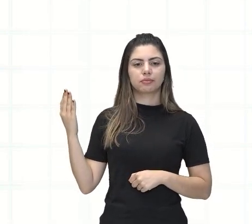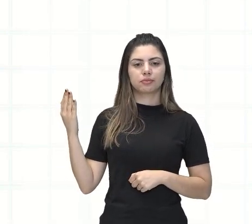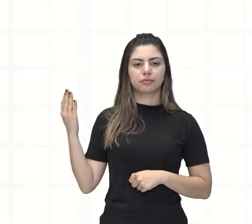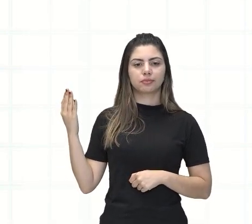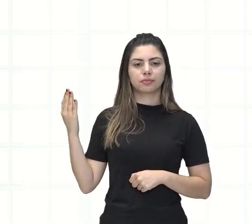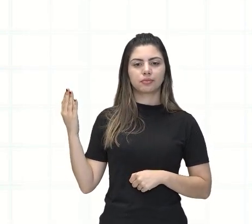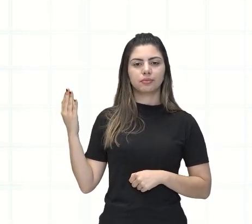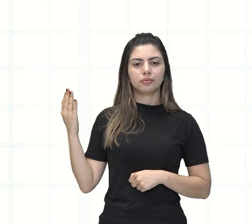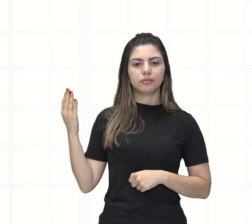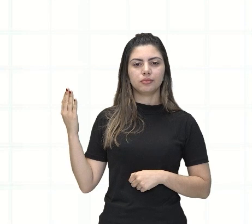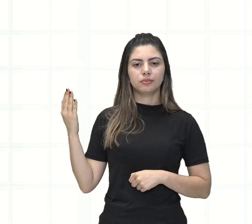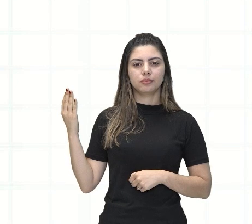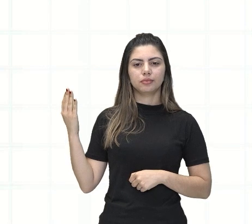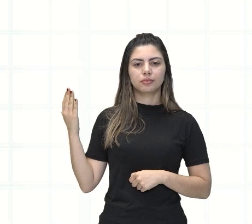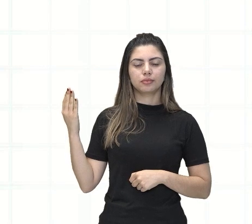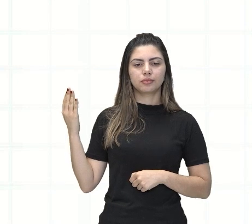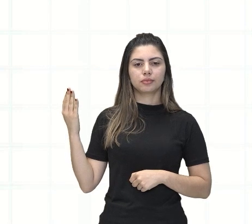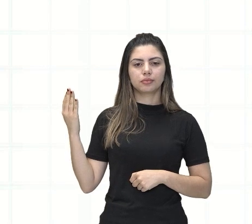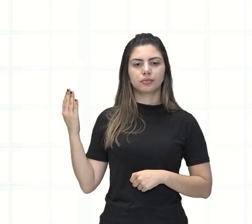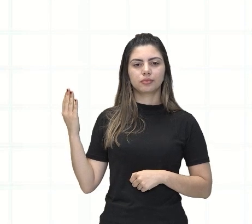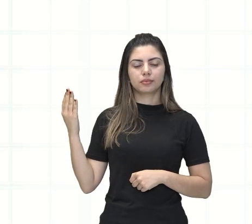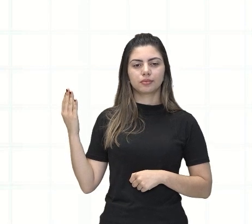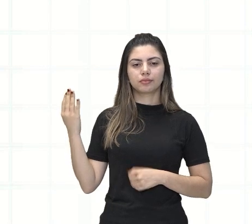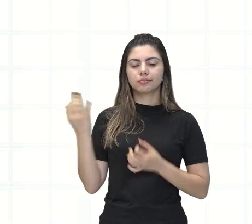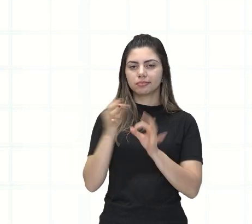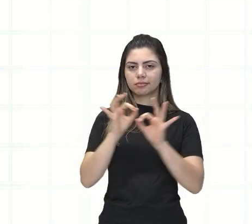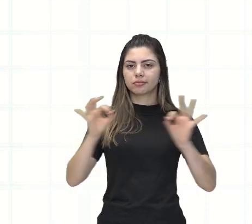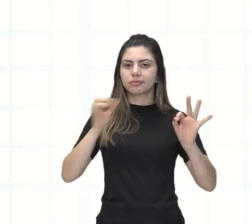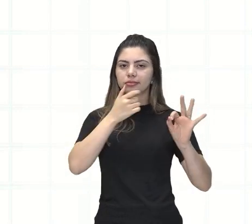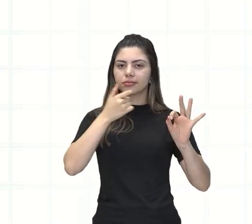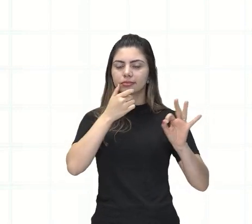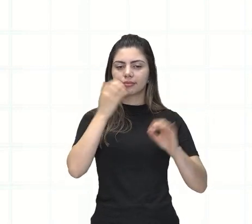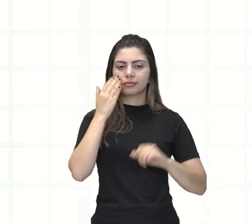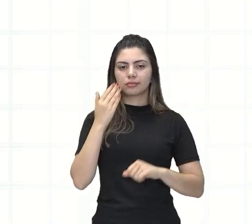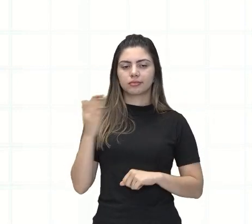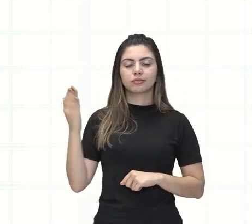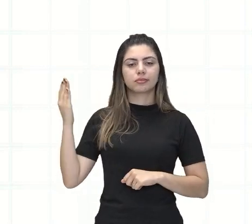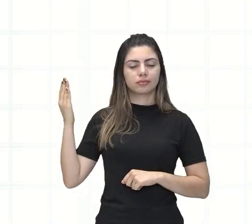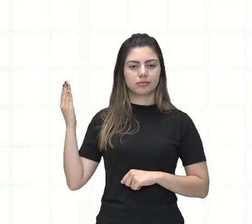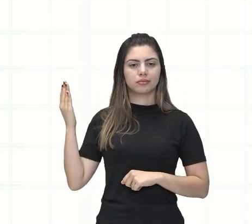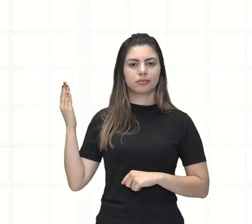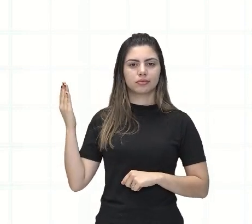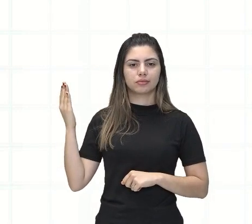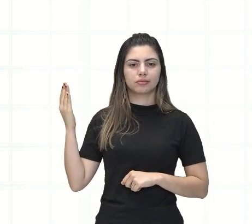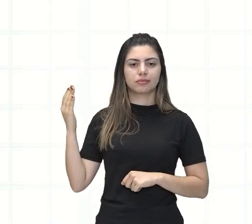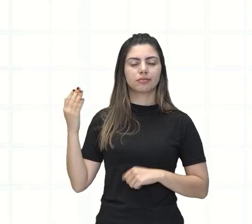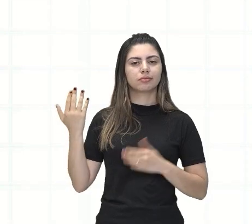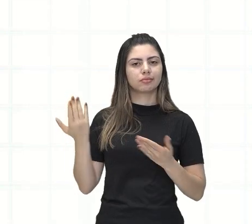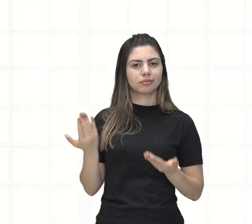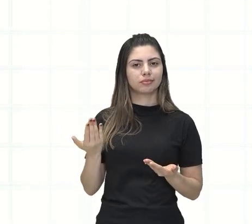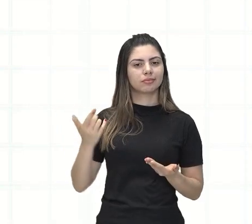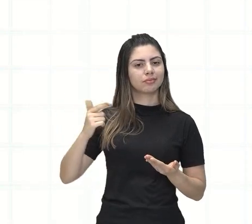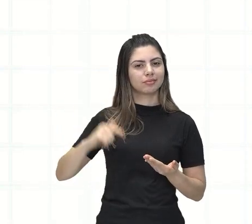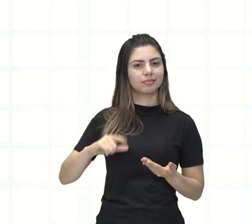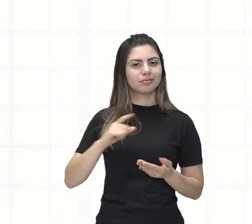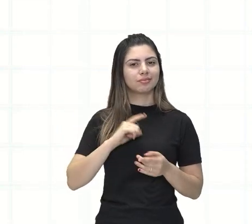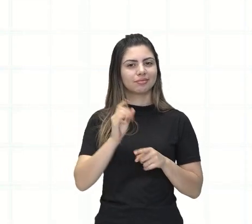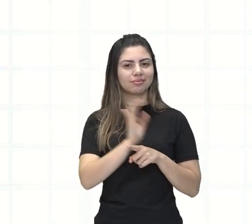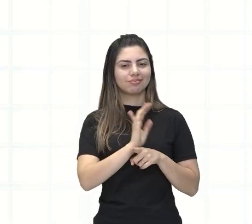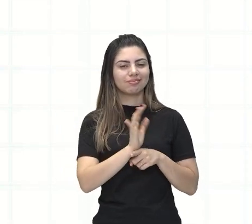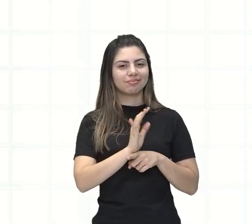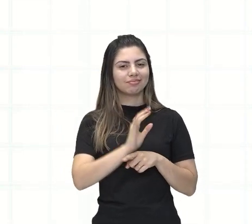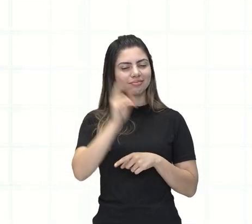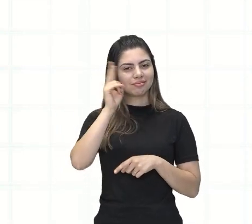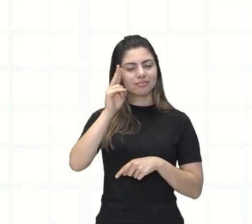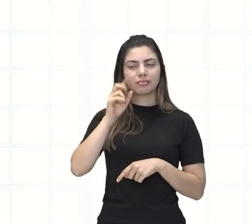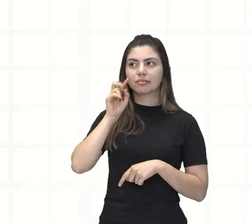homework. I will help you with your homework. A mesma coisa que eu fiz ali no vídeo com a Teacher Milena. Olhei que ela